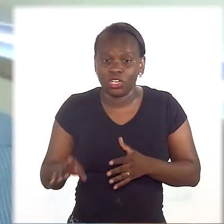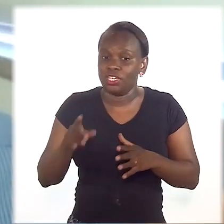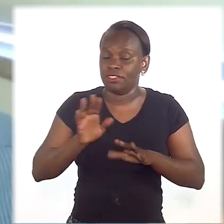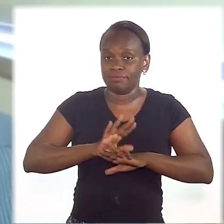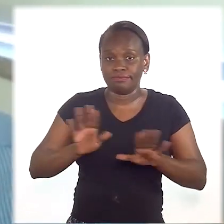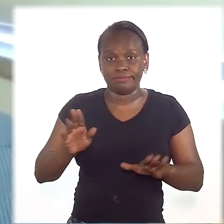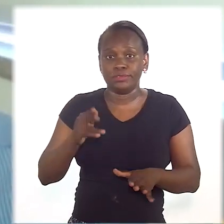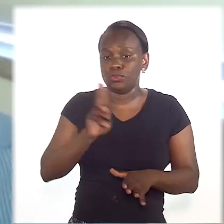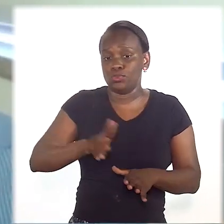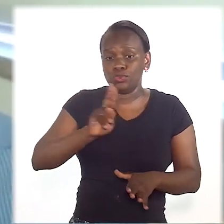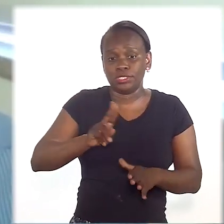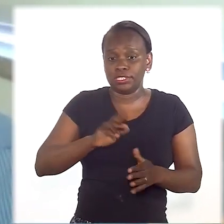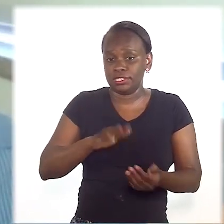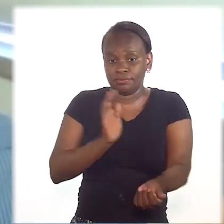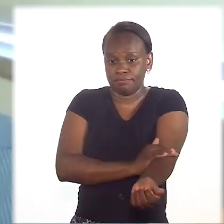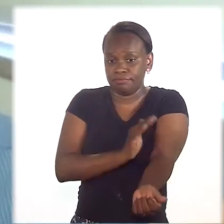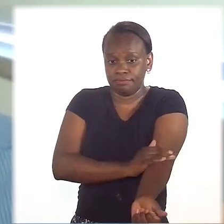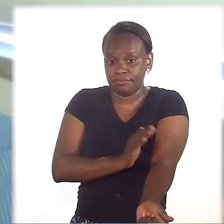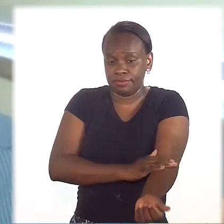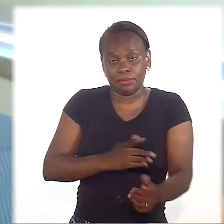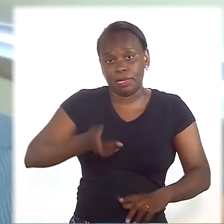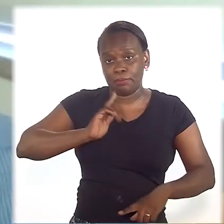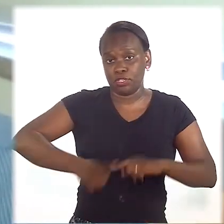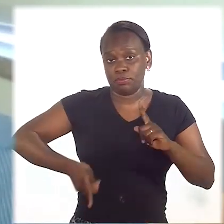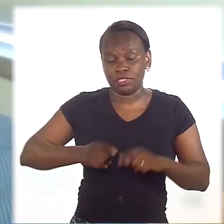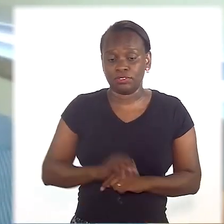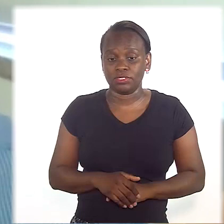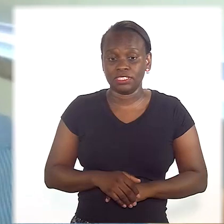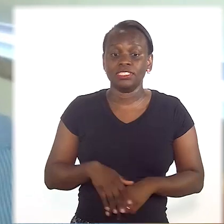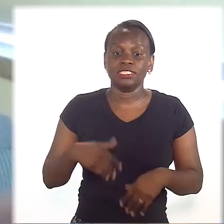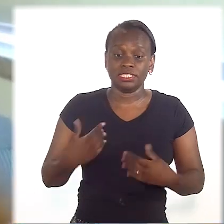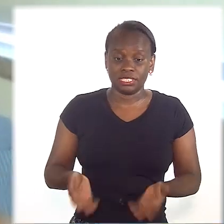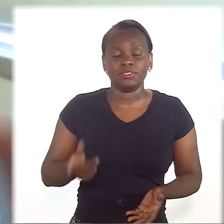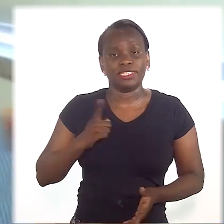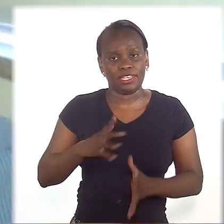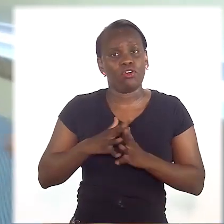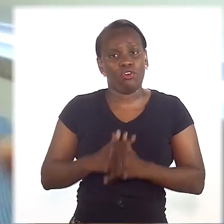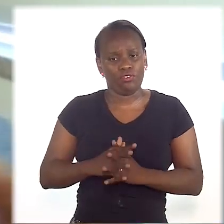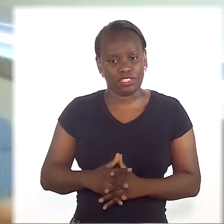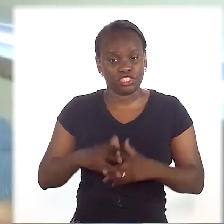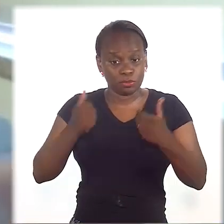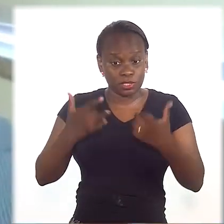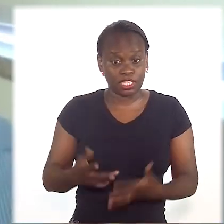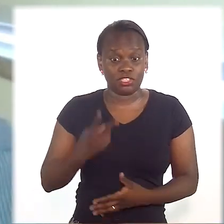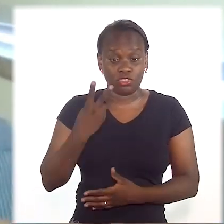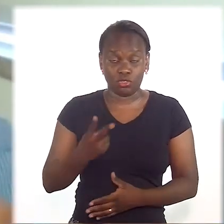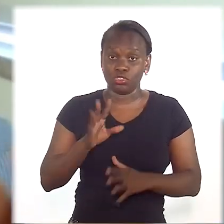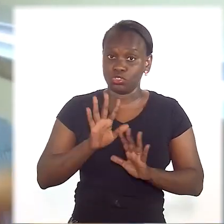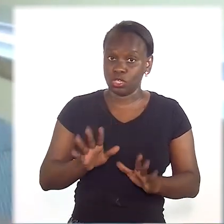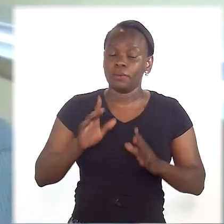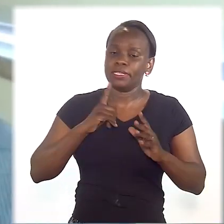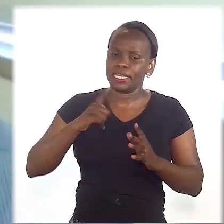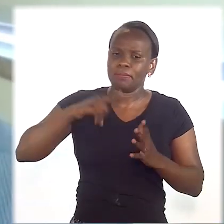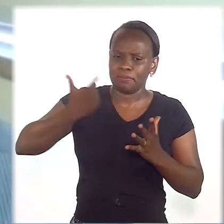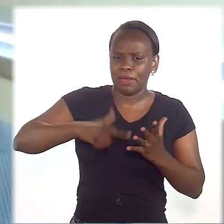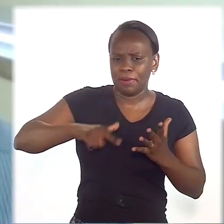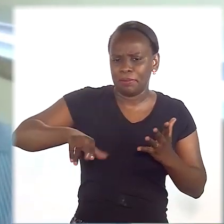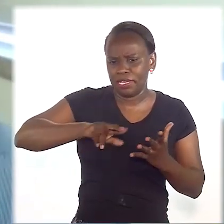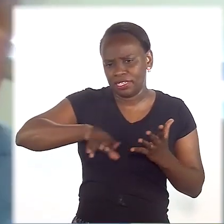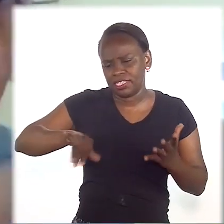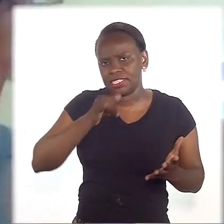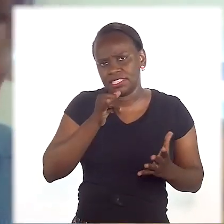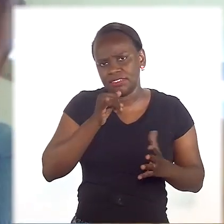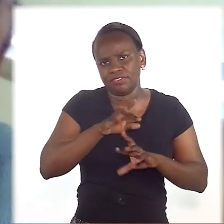apenas e tão somente um usuário de uma substância proibida. Então, há esse equívoco. Estou citando dois casos, mas nós poderíamos